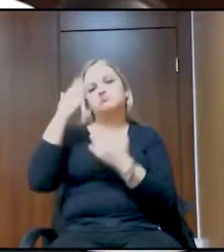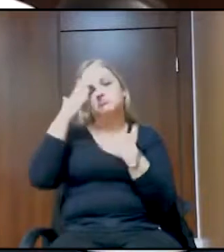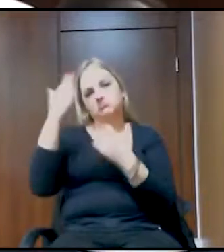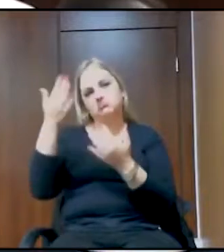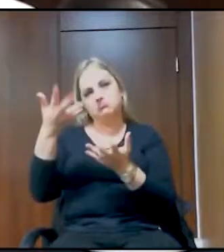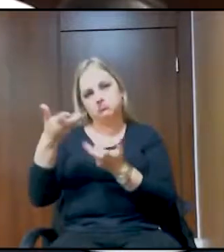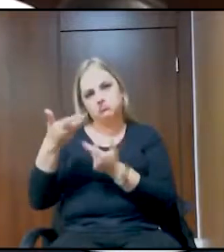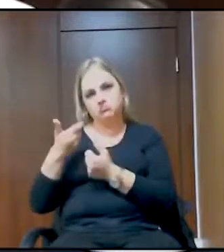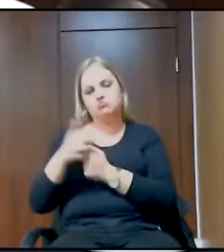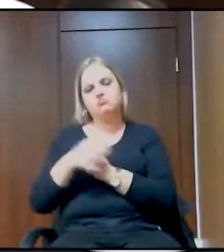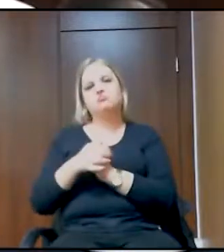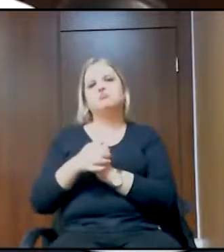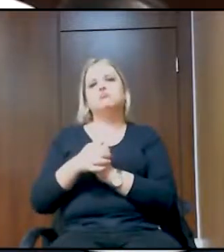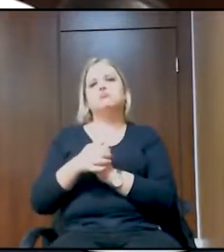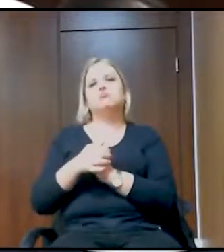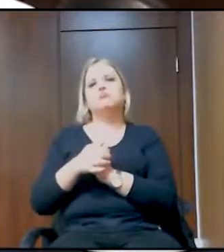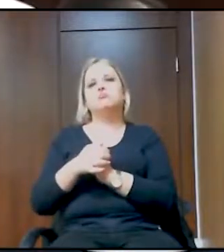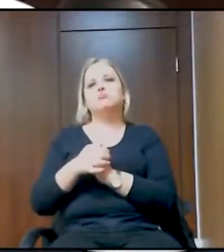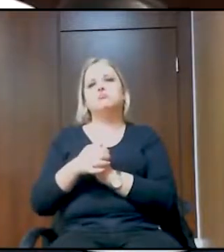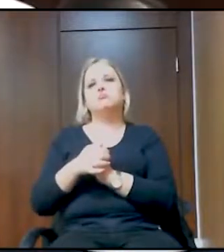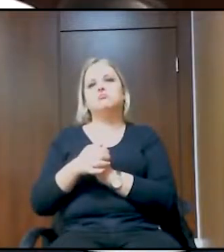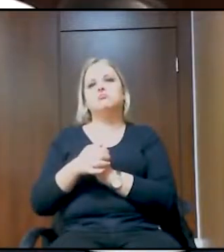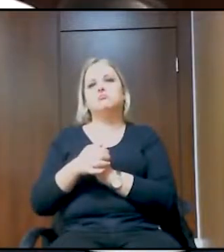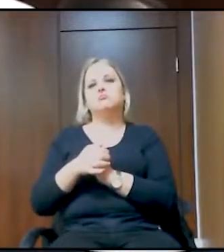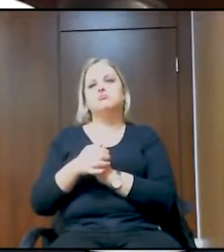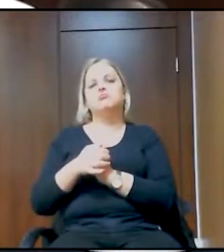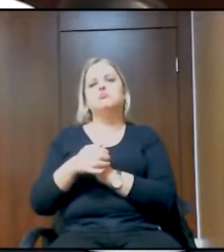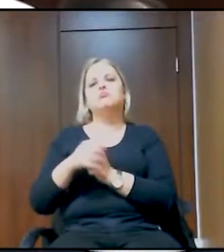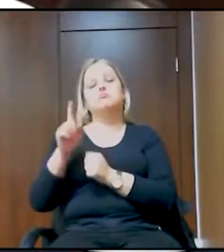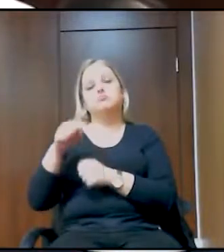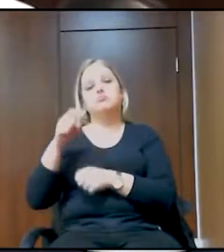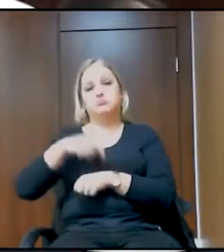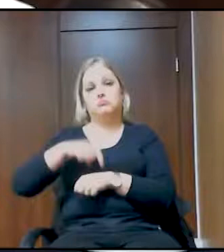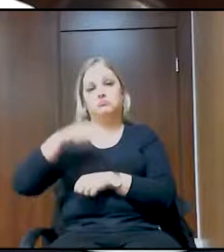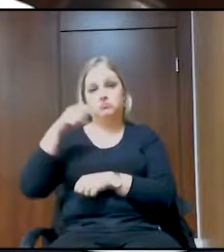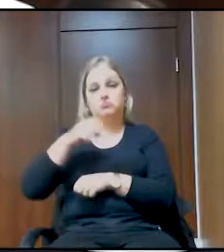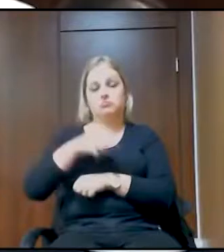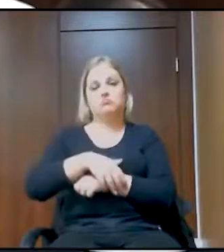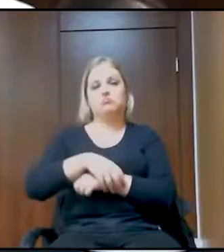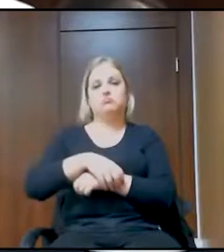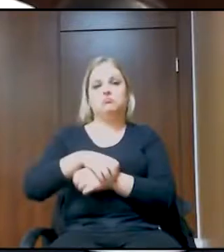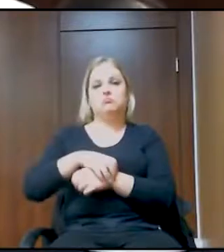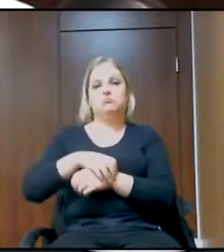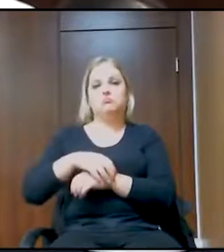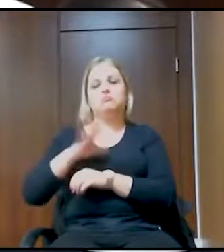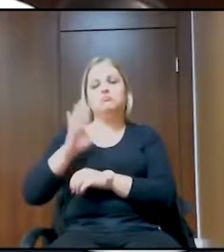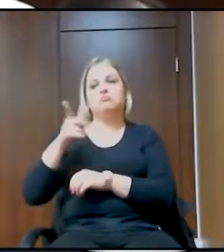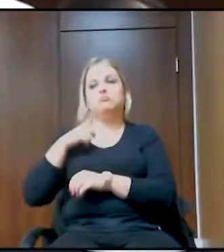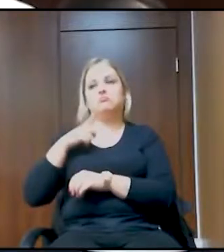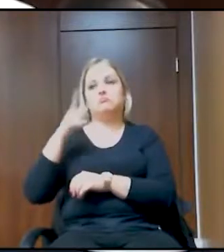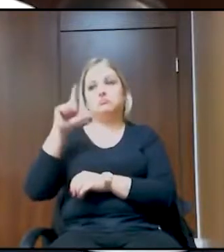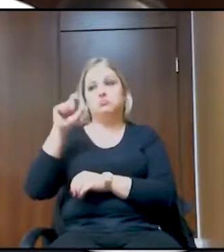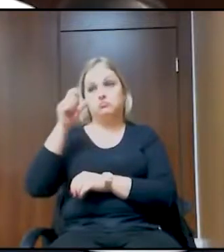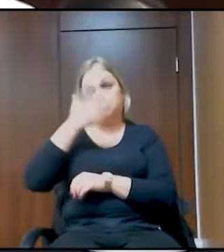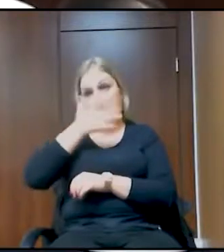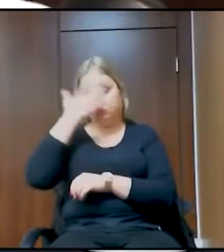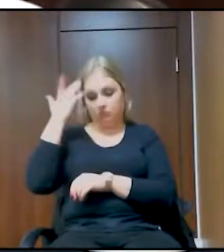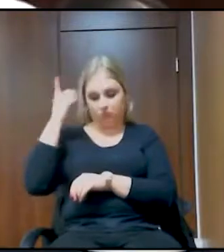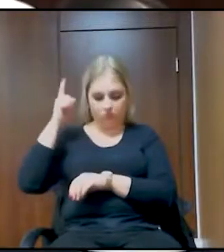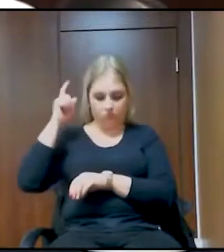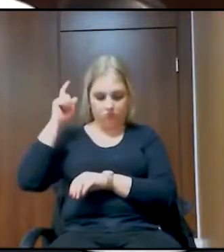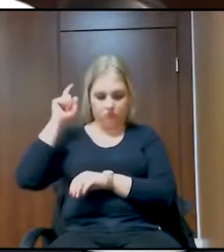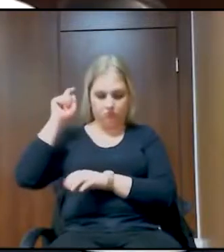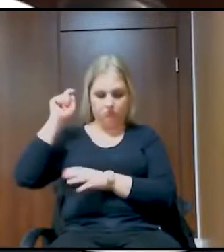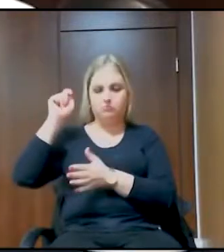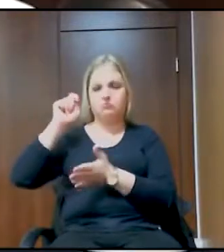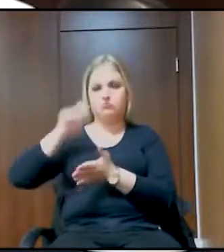convite. Até por uma questão de tempo, como já tem 10 pessoas inscritas e o